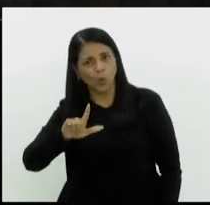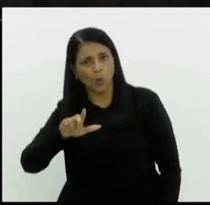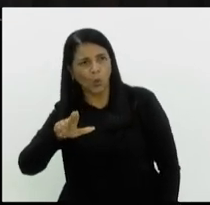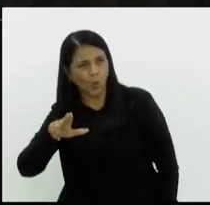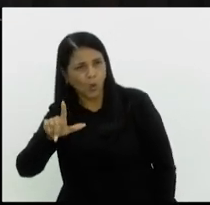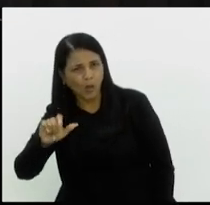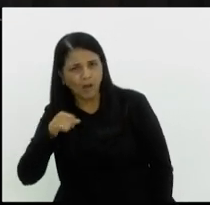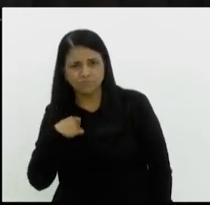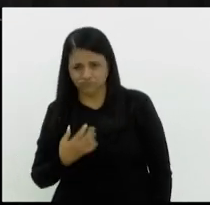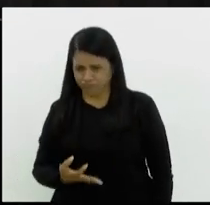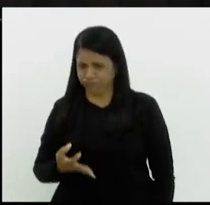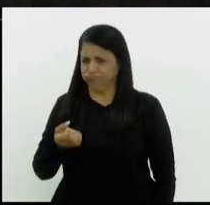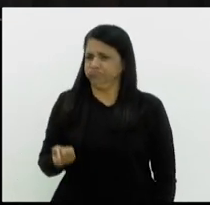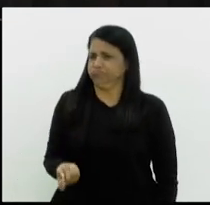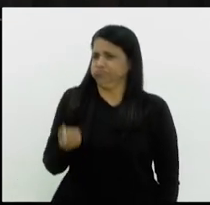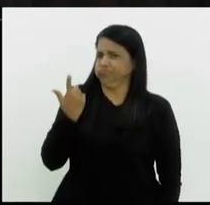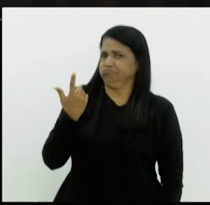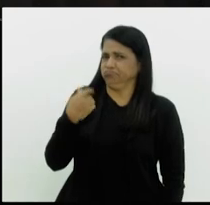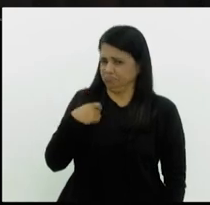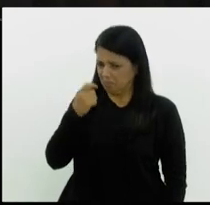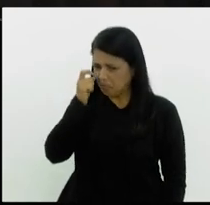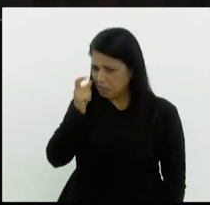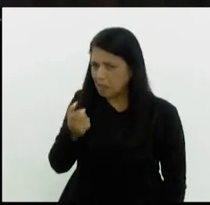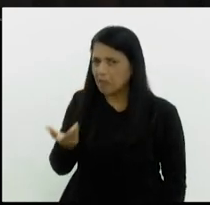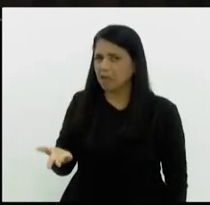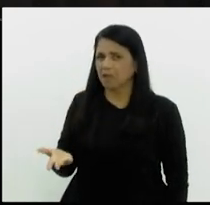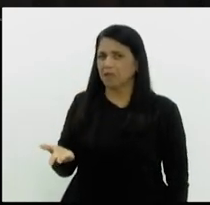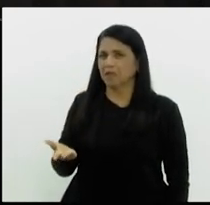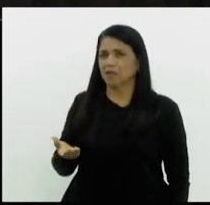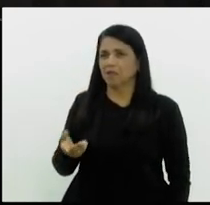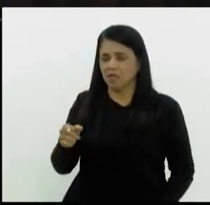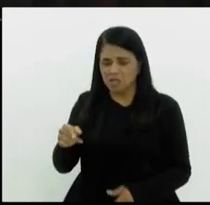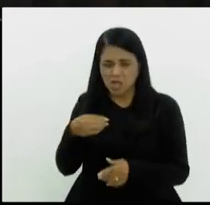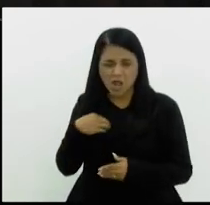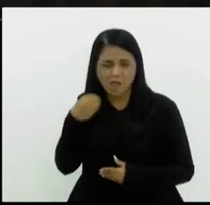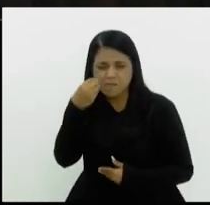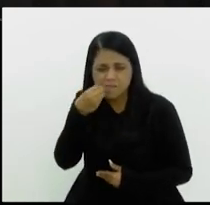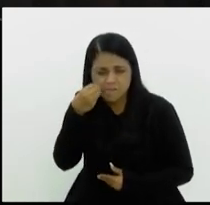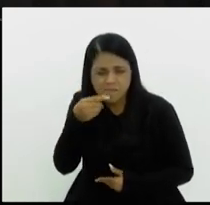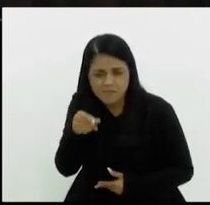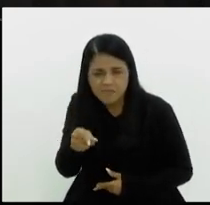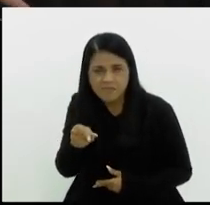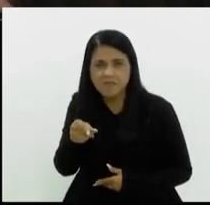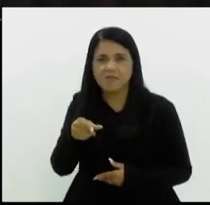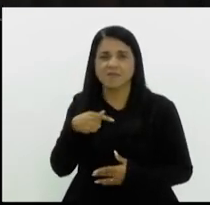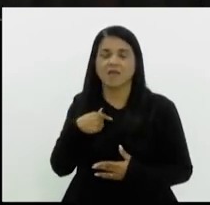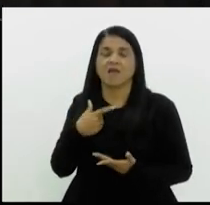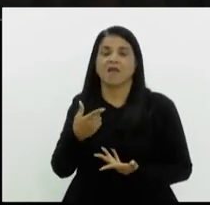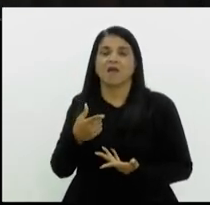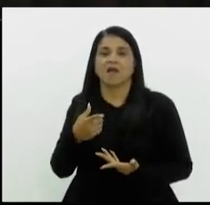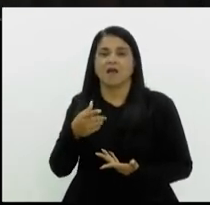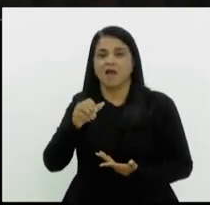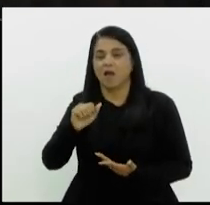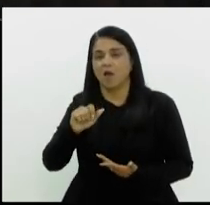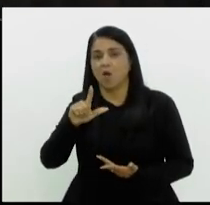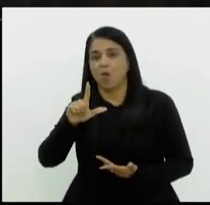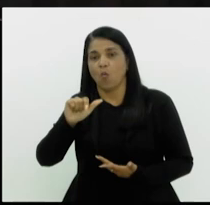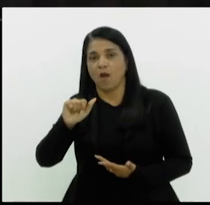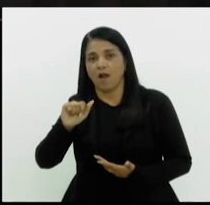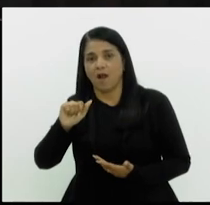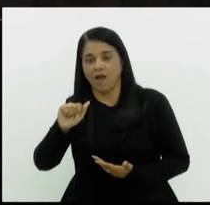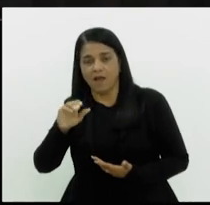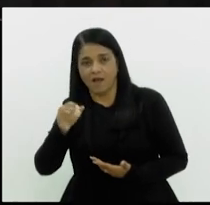né? Não, é um negócio interessante, né? Prova essa alcatra lagosta, ela é maravilhosa. E olha,